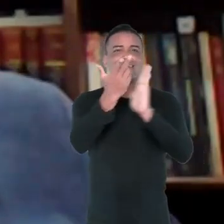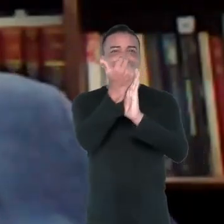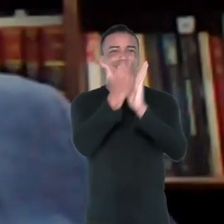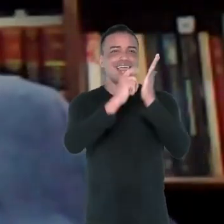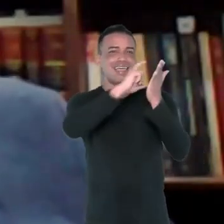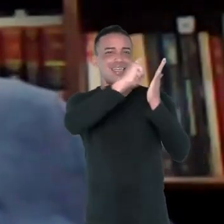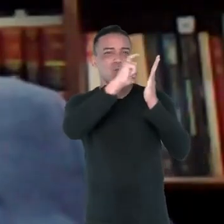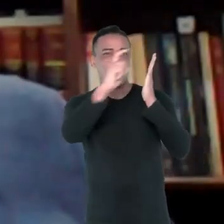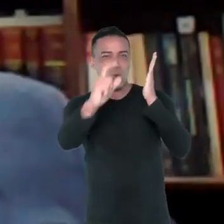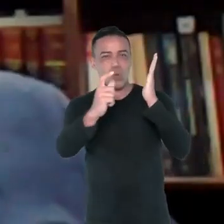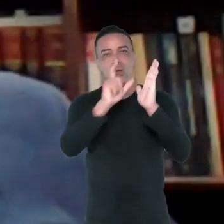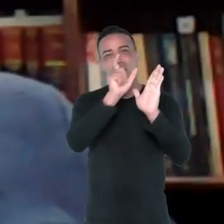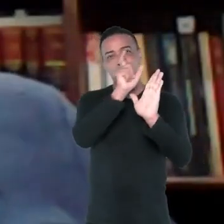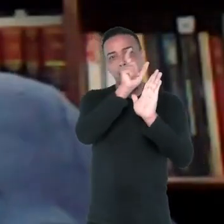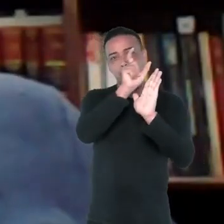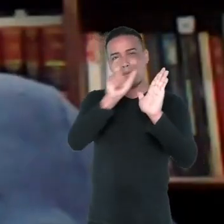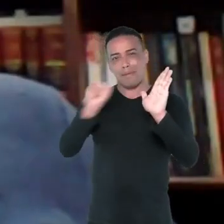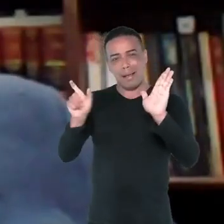em quadrinhos,